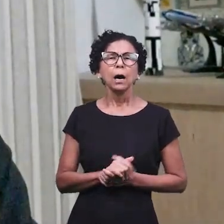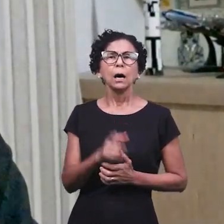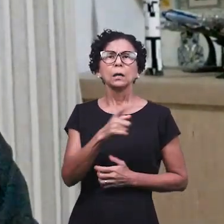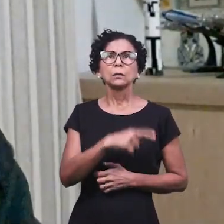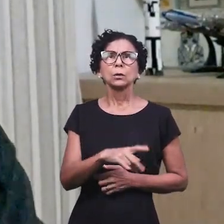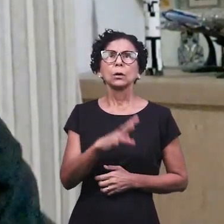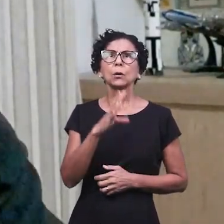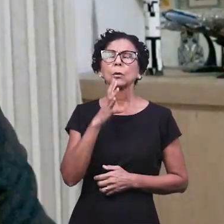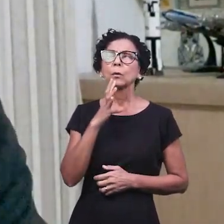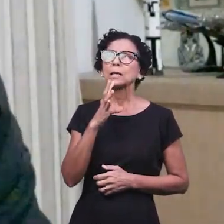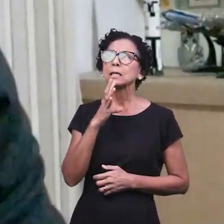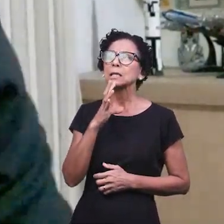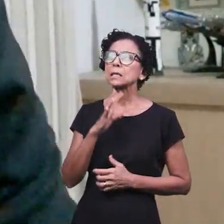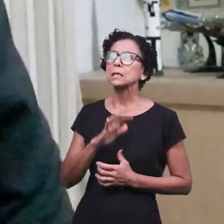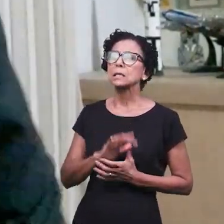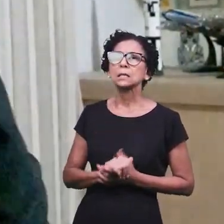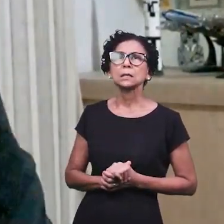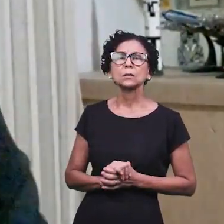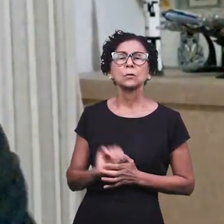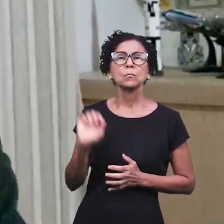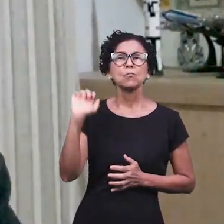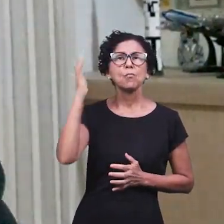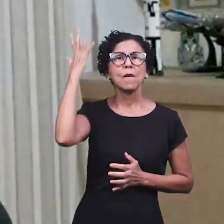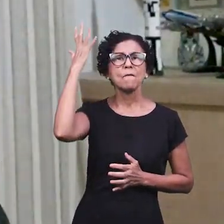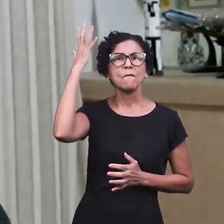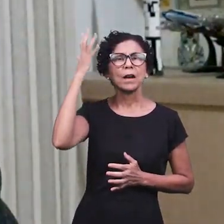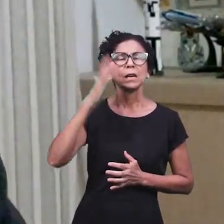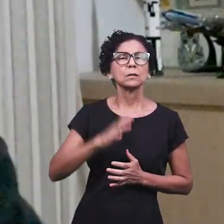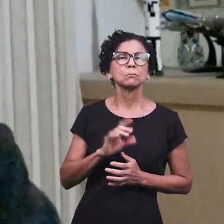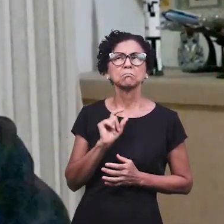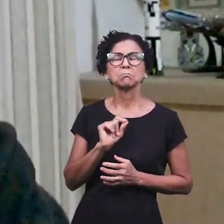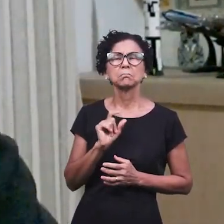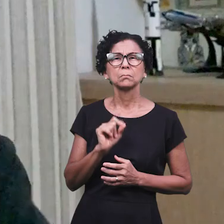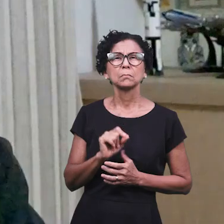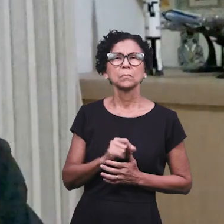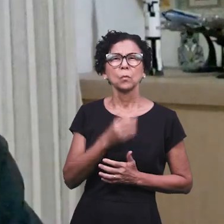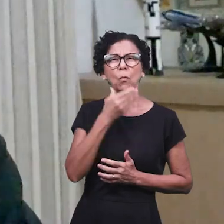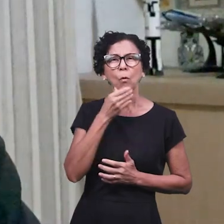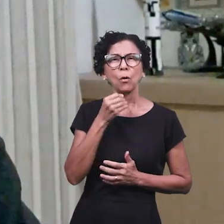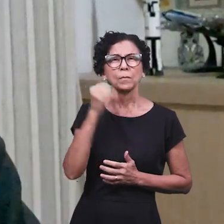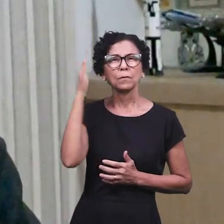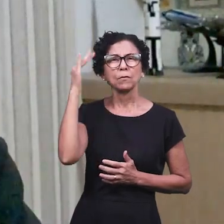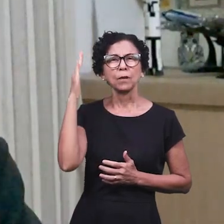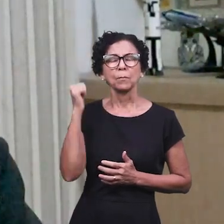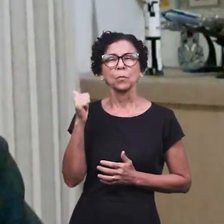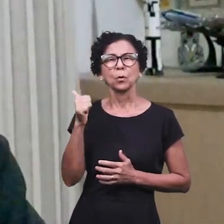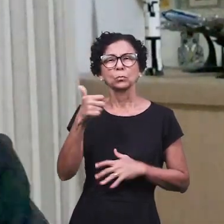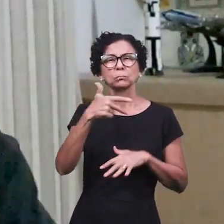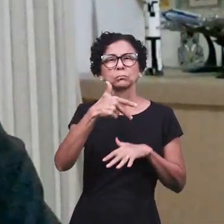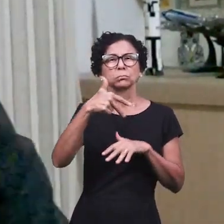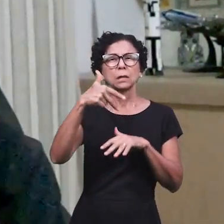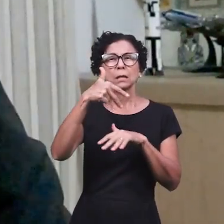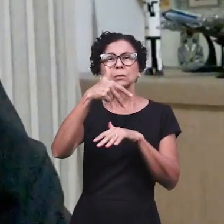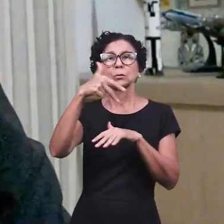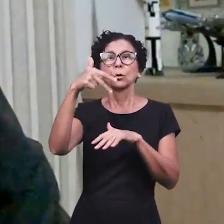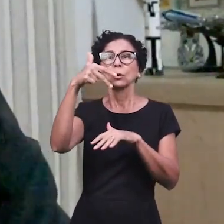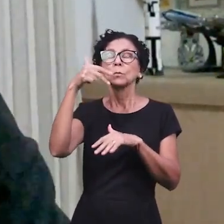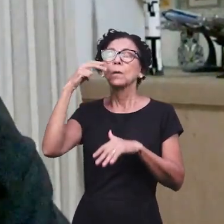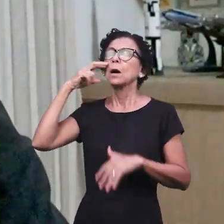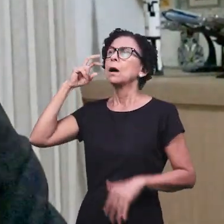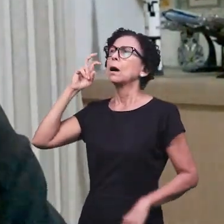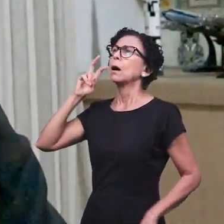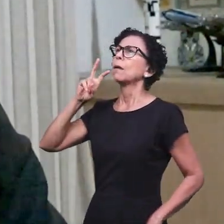1859. E ficou conhecido como evento Carrington, que Carrington foi um